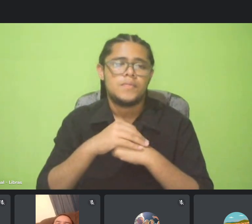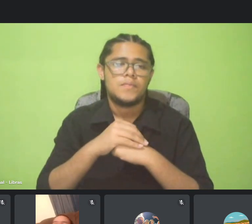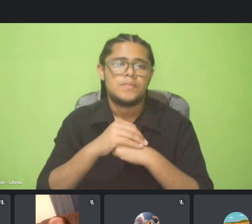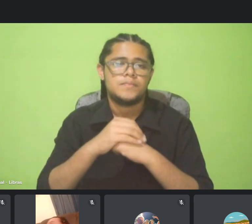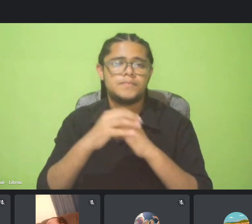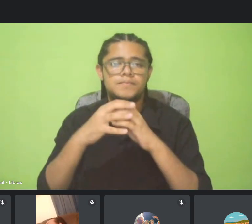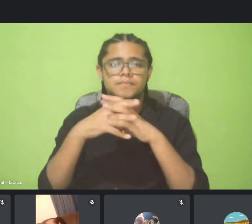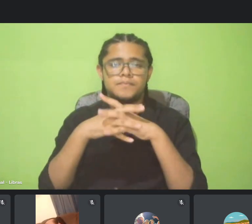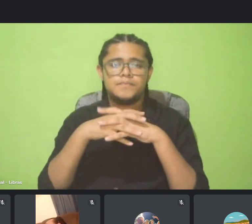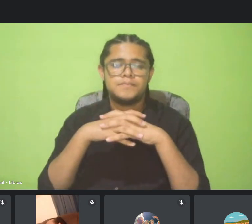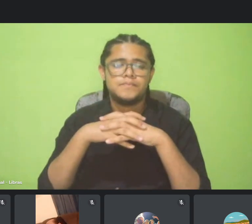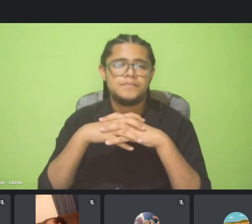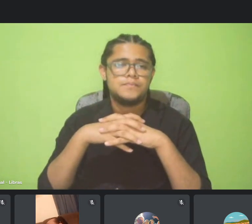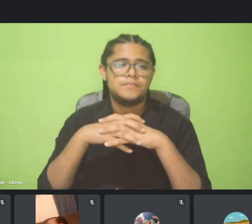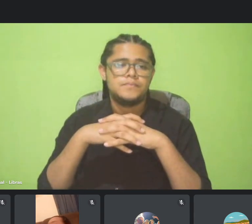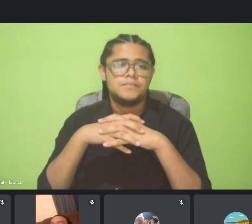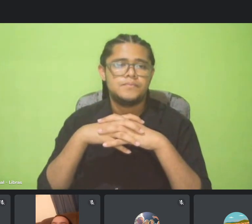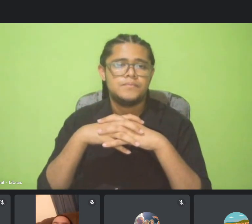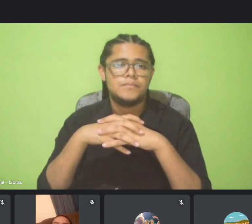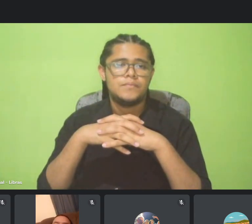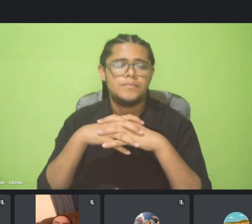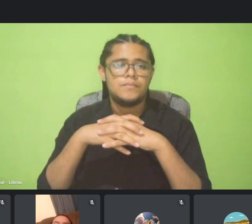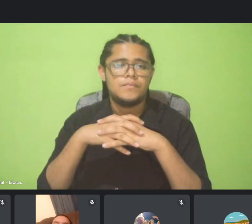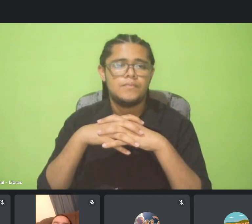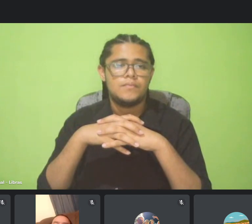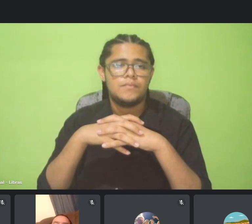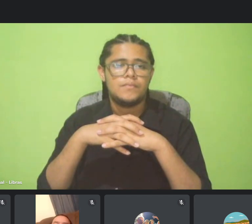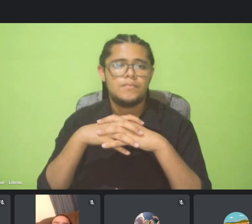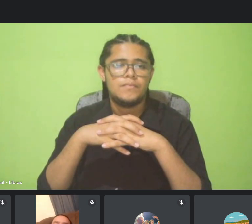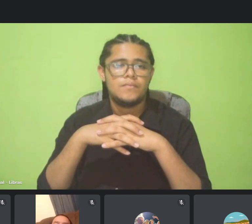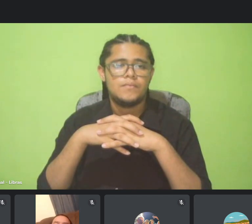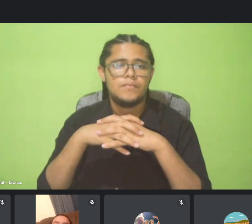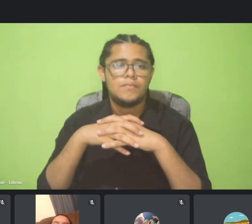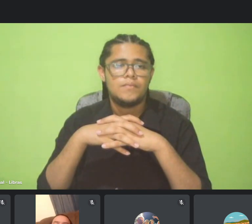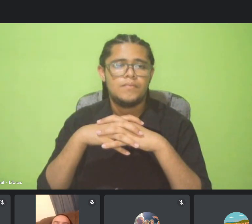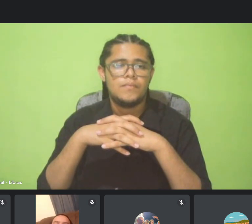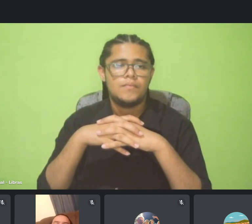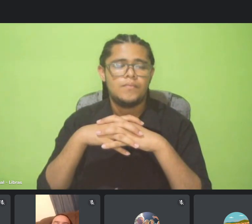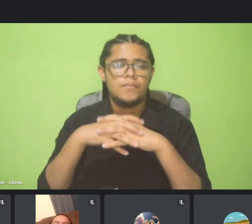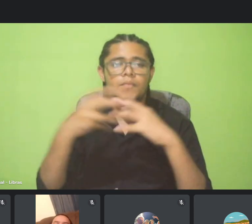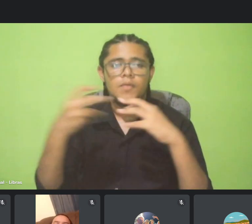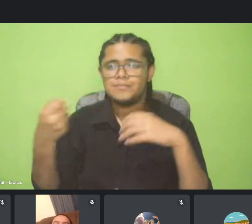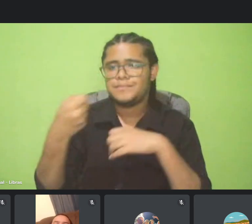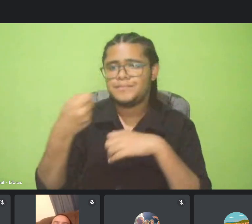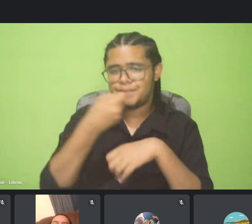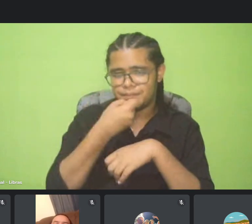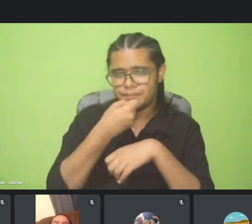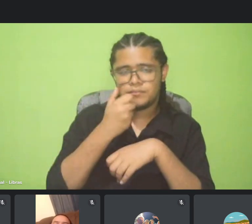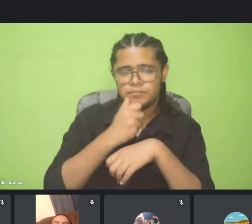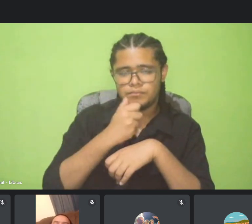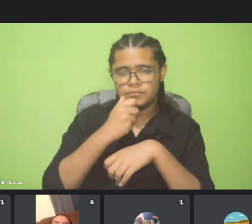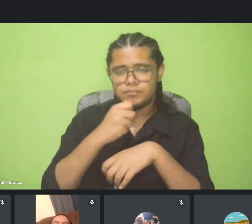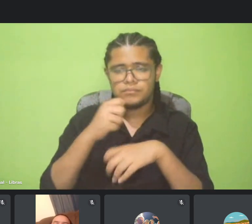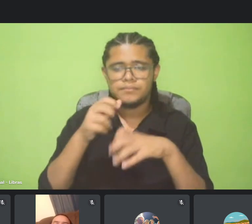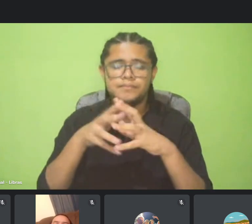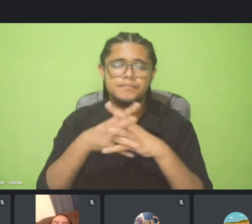culturais do interesse. Fala aí na cidade de transformação. Quer vir para cá, Débora? Melhor. Poder que só passando no artigo.